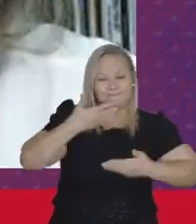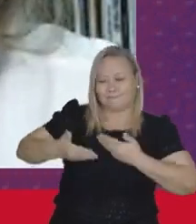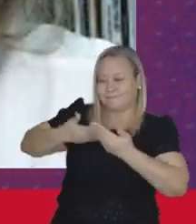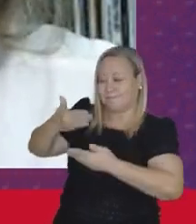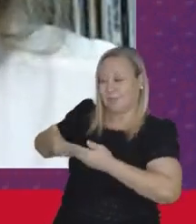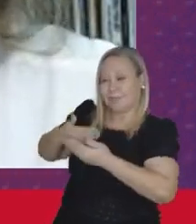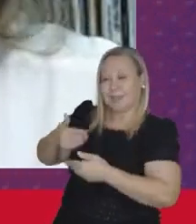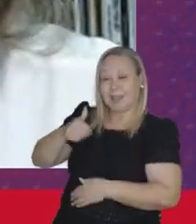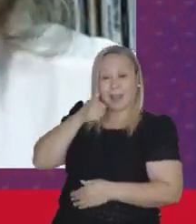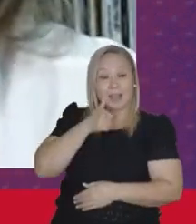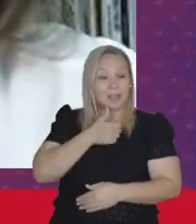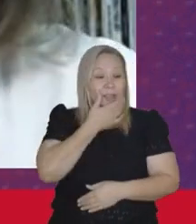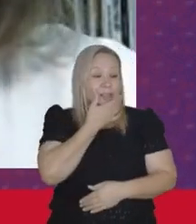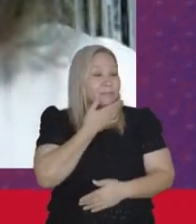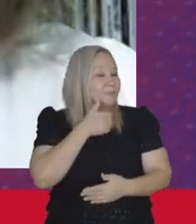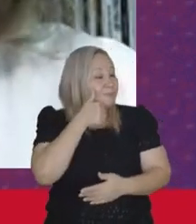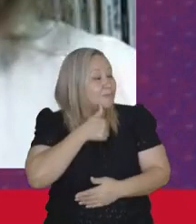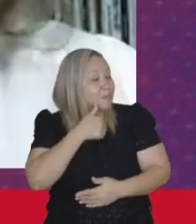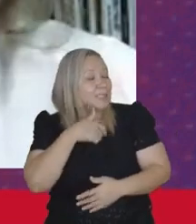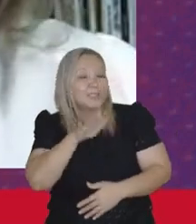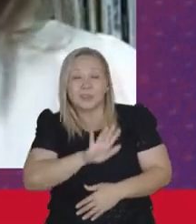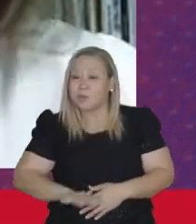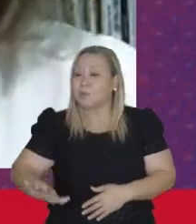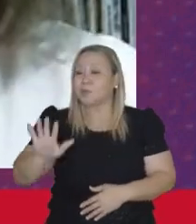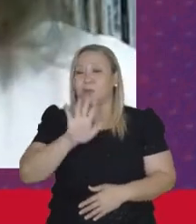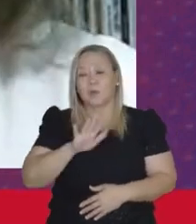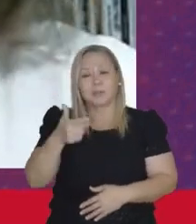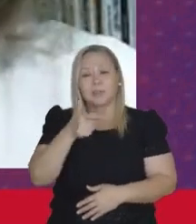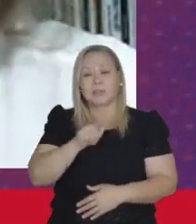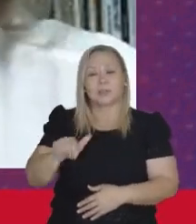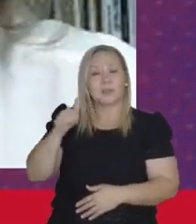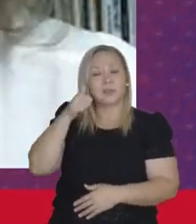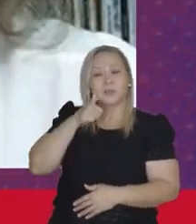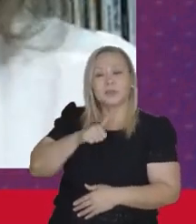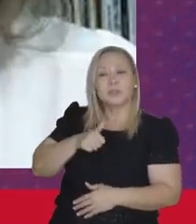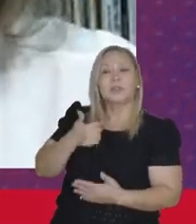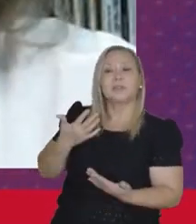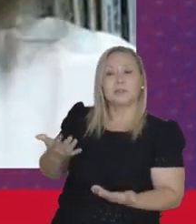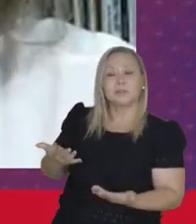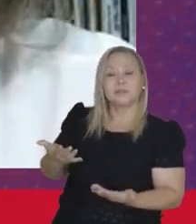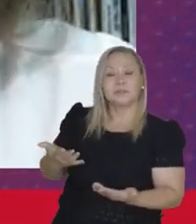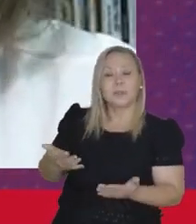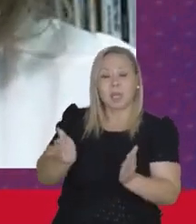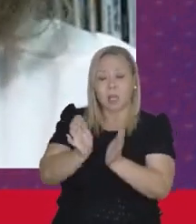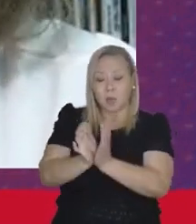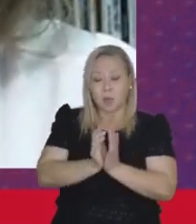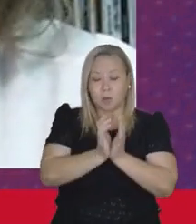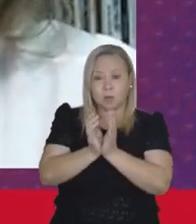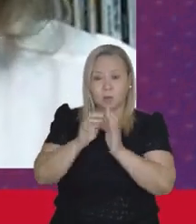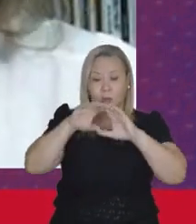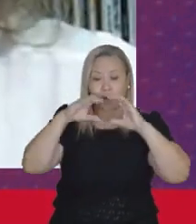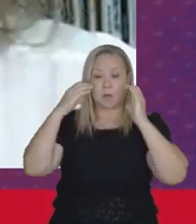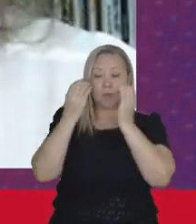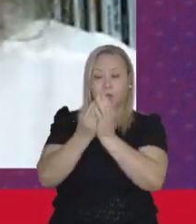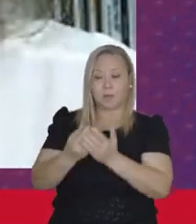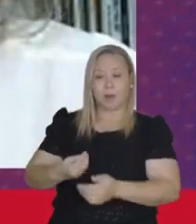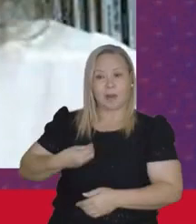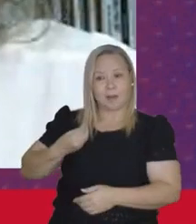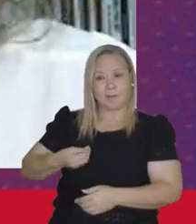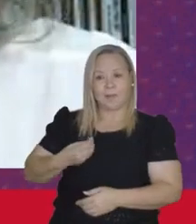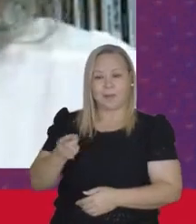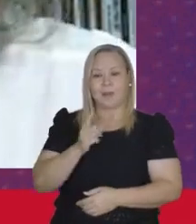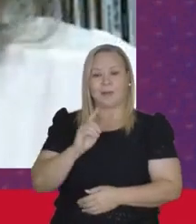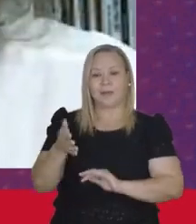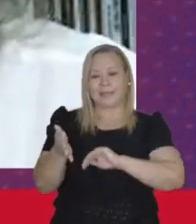meninas e mulheres com todas as outras meninas e mulheres e o conjunto da comunidade que ela vive. Ela não vai